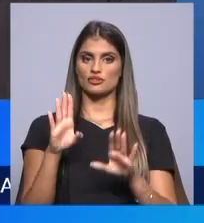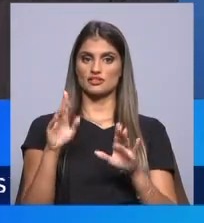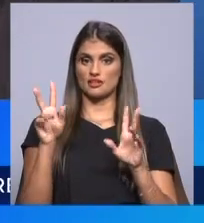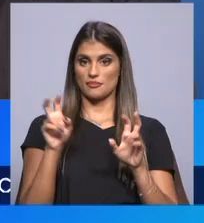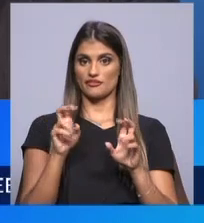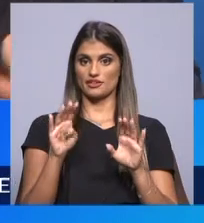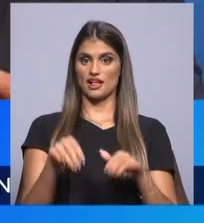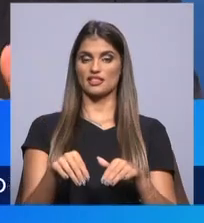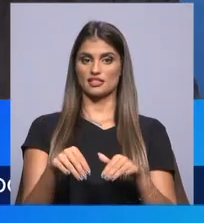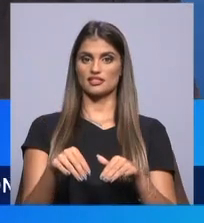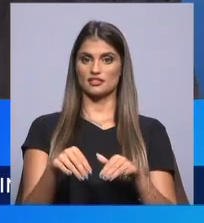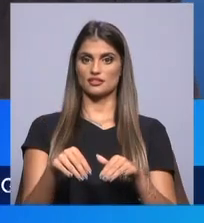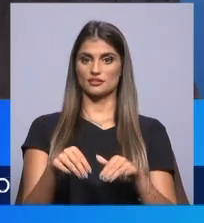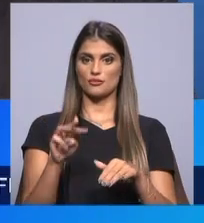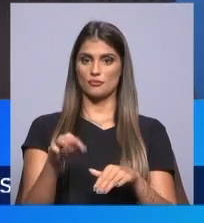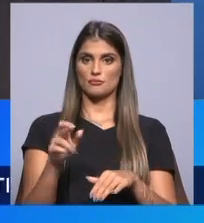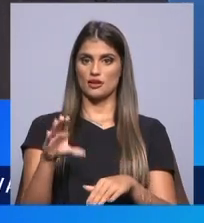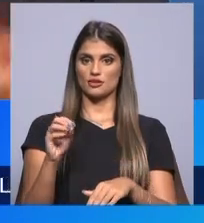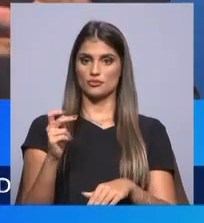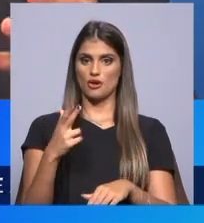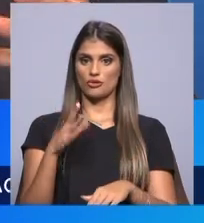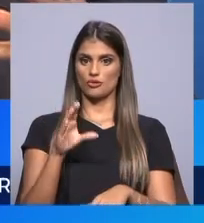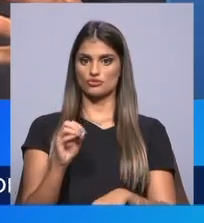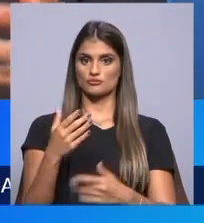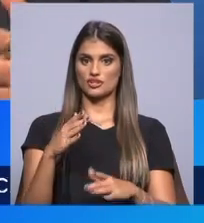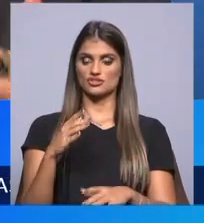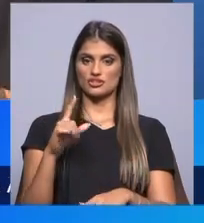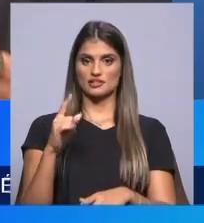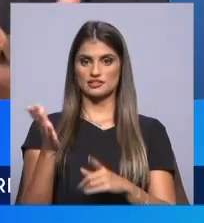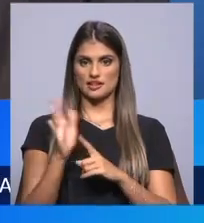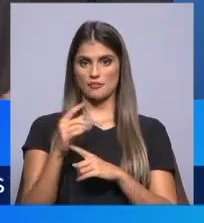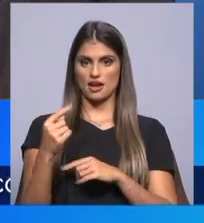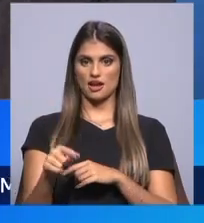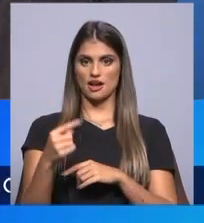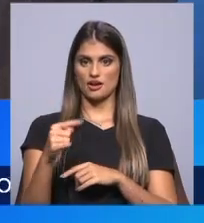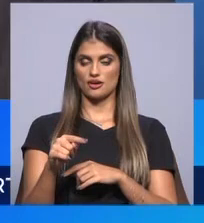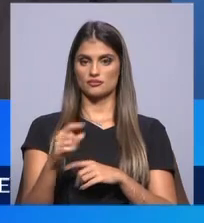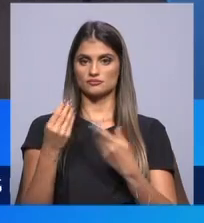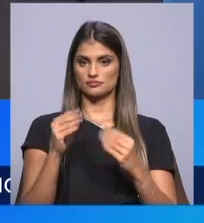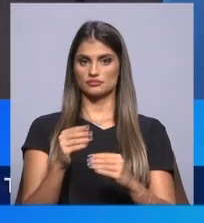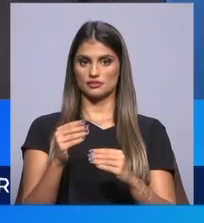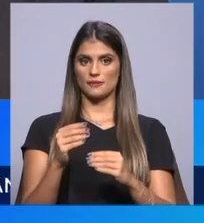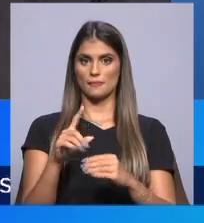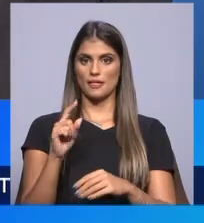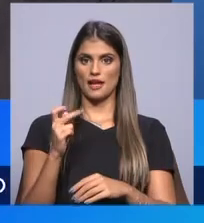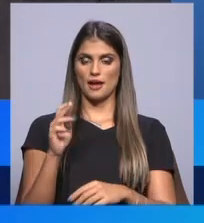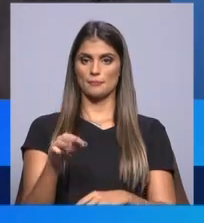Olha, o meu querido amigo Mário Augusto, que me perdoa, mas trazemos aqui Hollywood e Cinema. É uma produção da Amblin e da